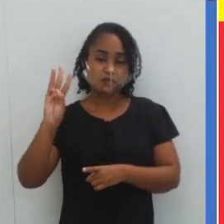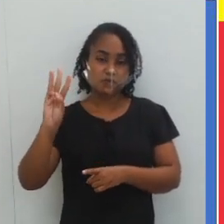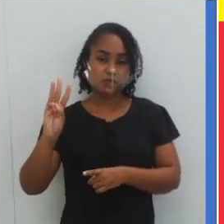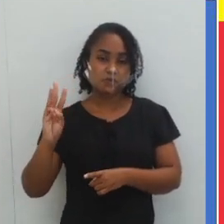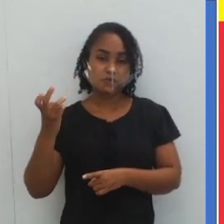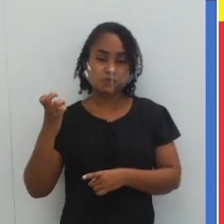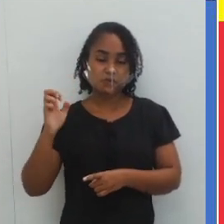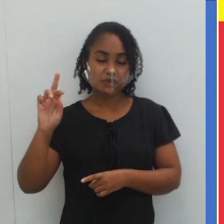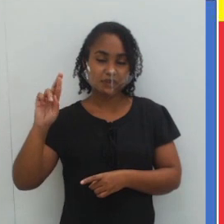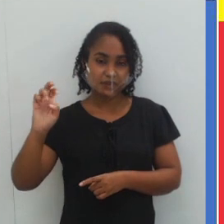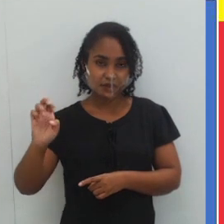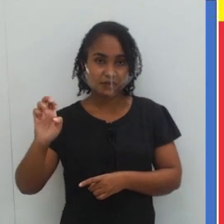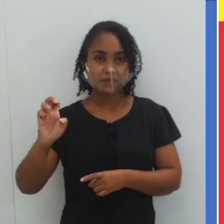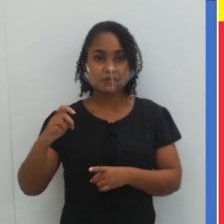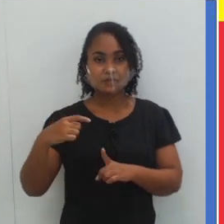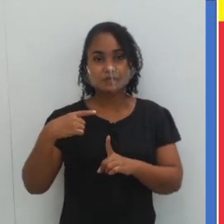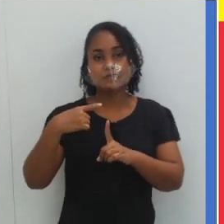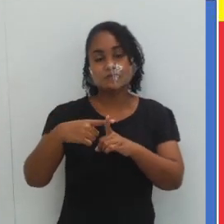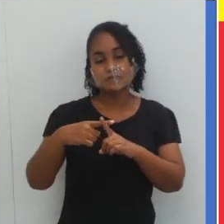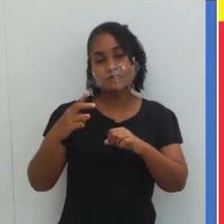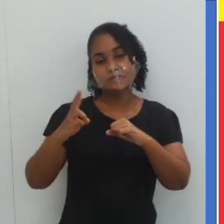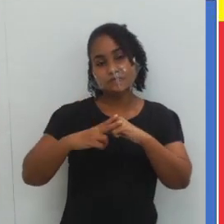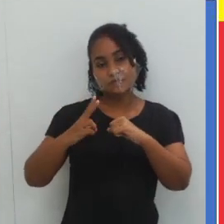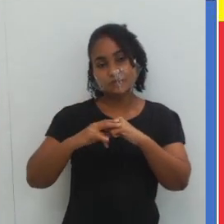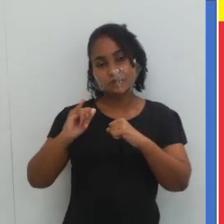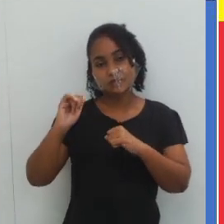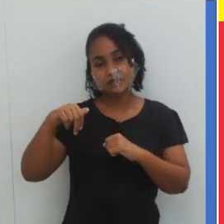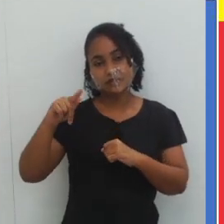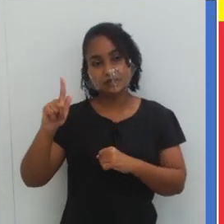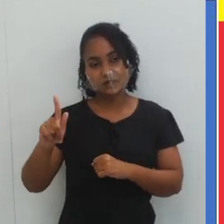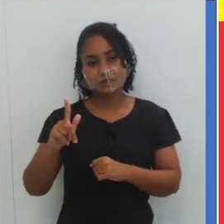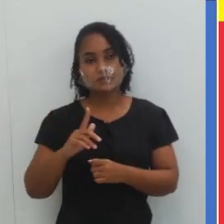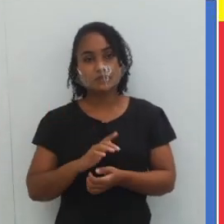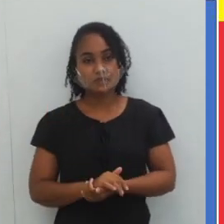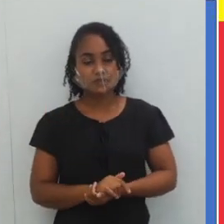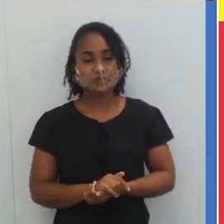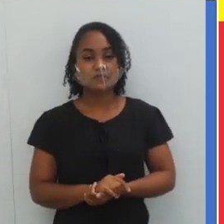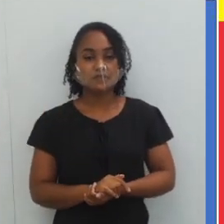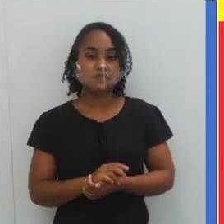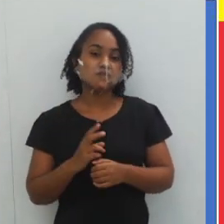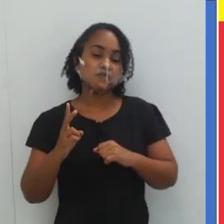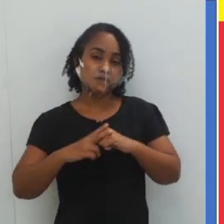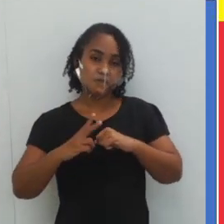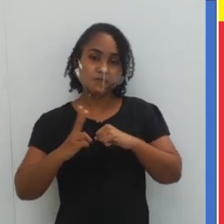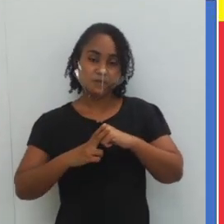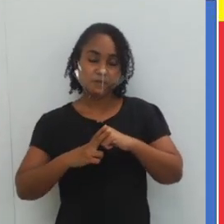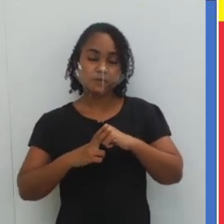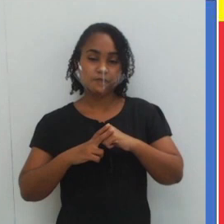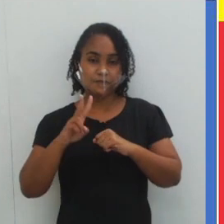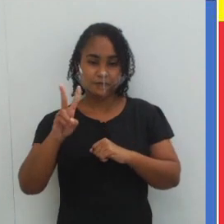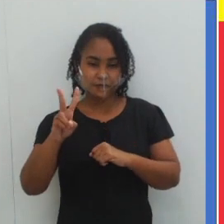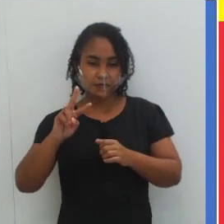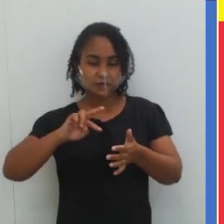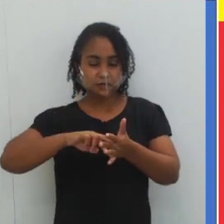dependendo do sujeito, significado aí por S, mais o V, que é o verbo, e